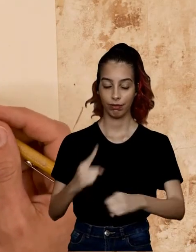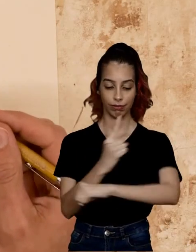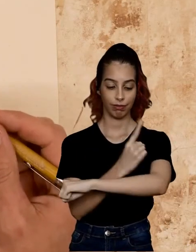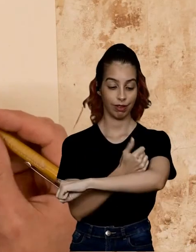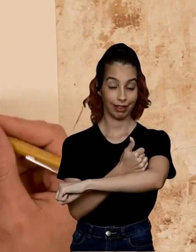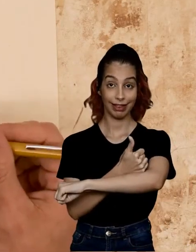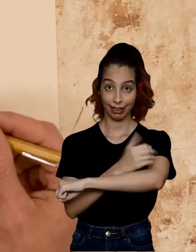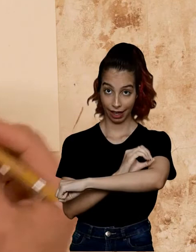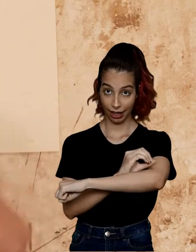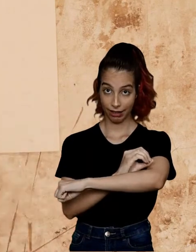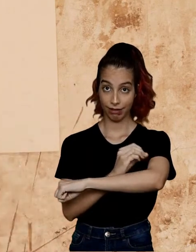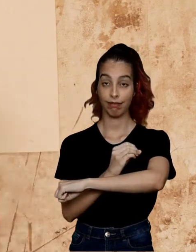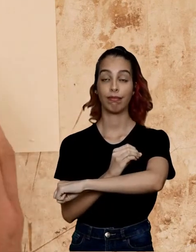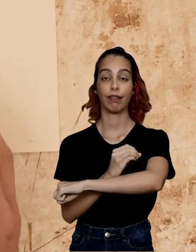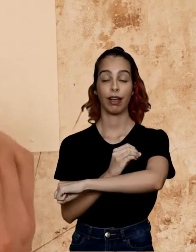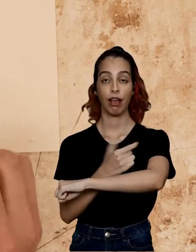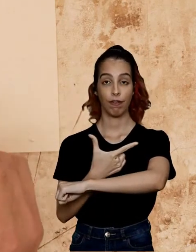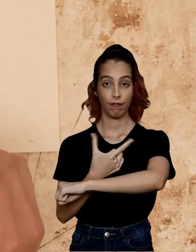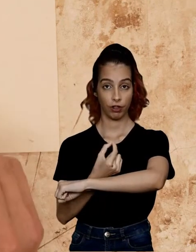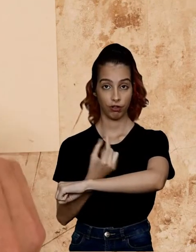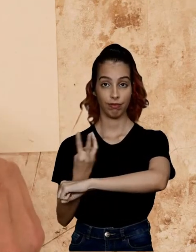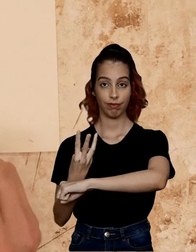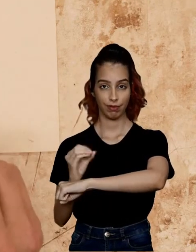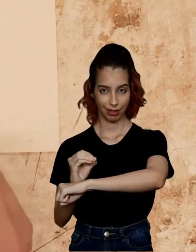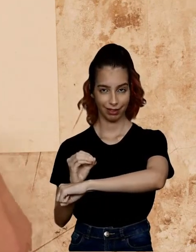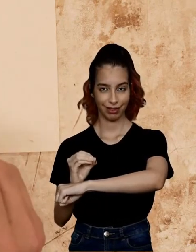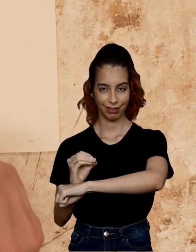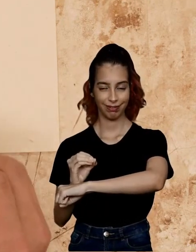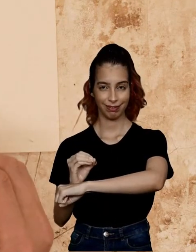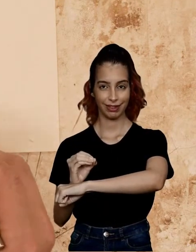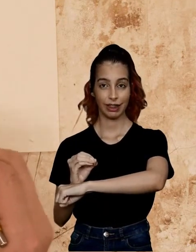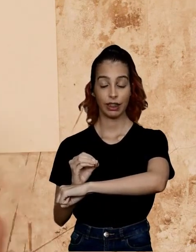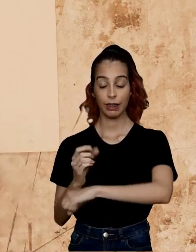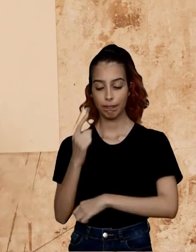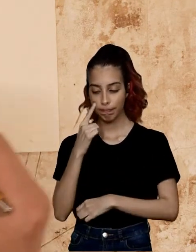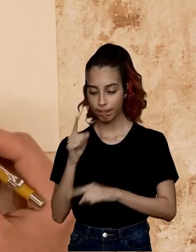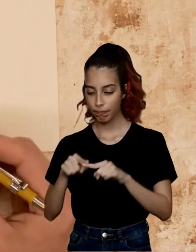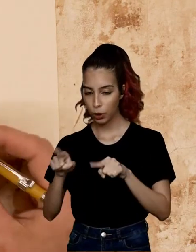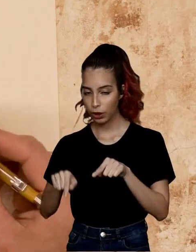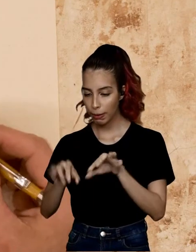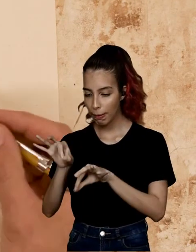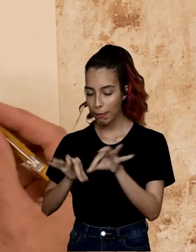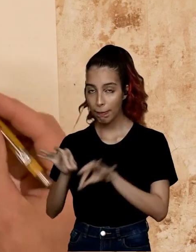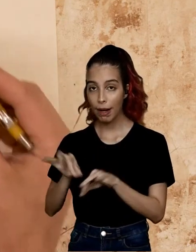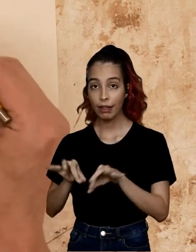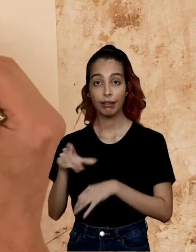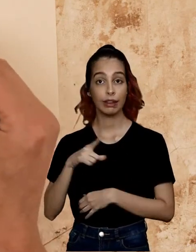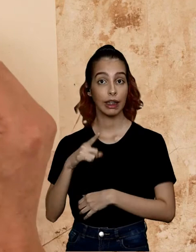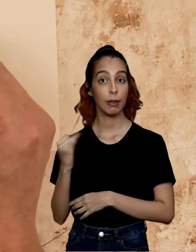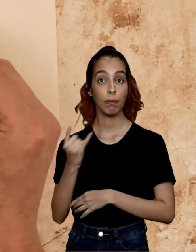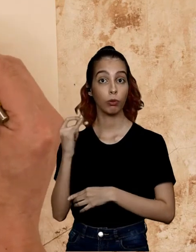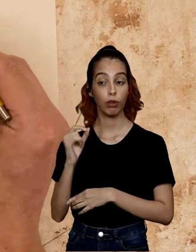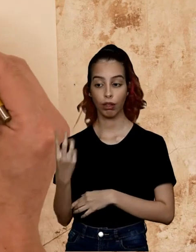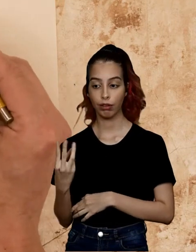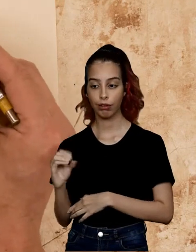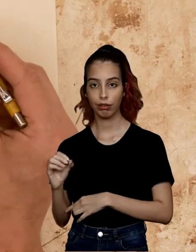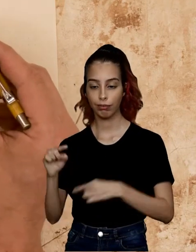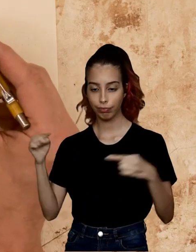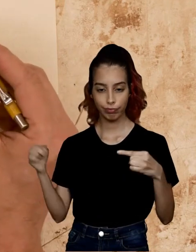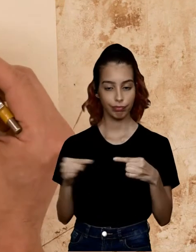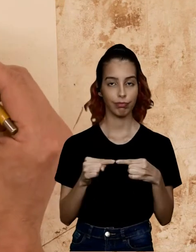10, 20 e 30, tem uma medida bem importante aqui no meu projeto, que é a medida de 30, porque ela